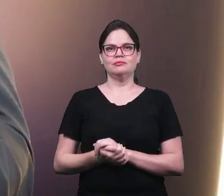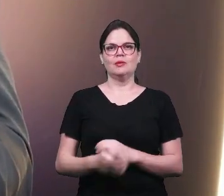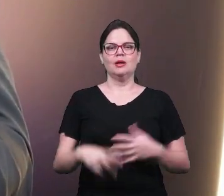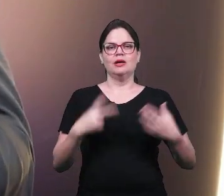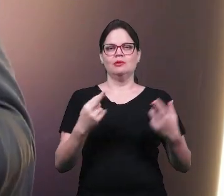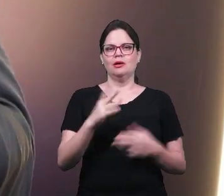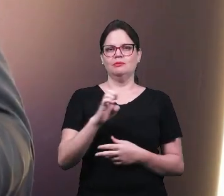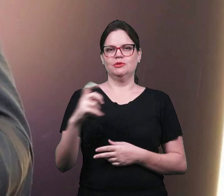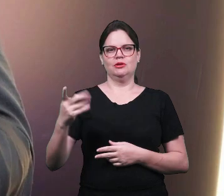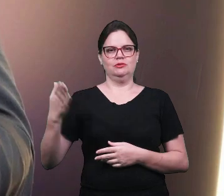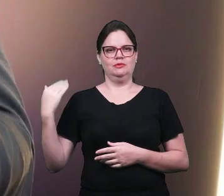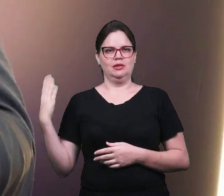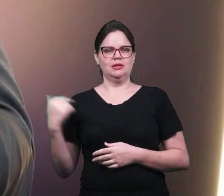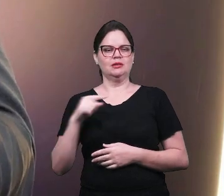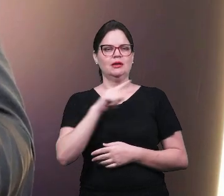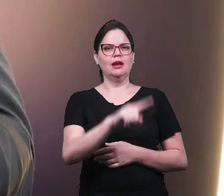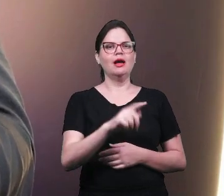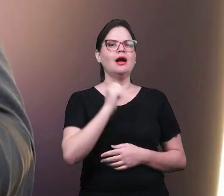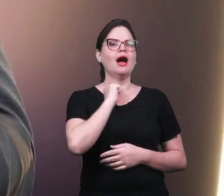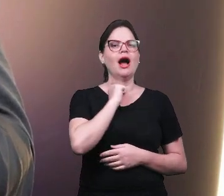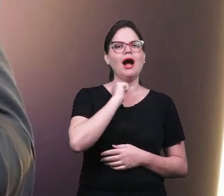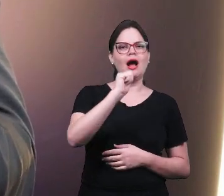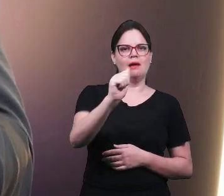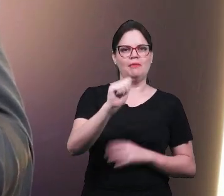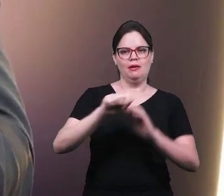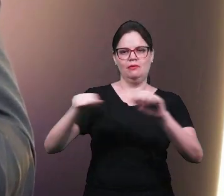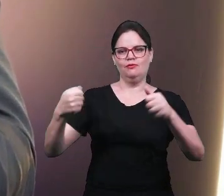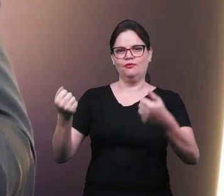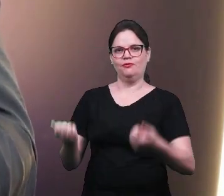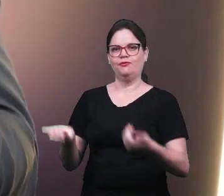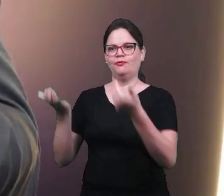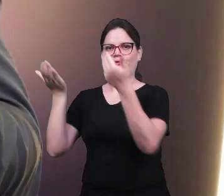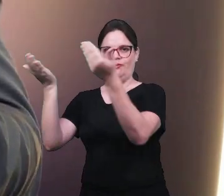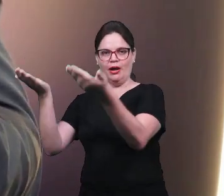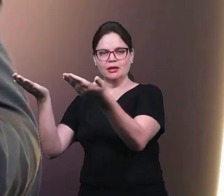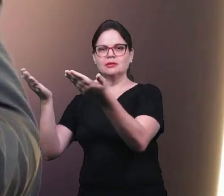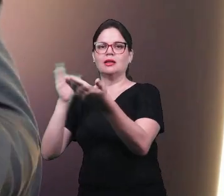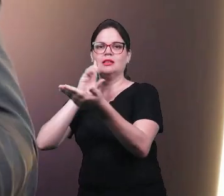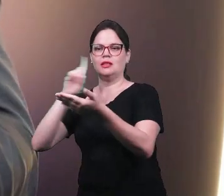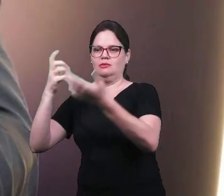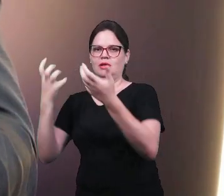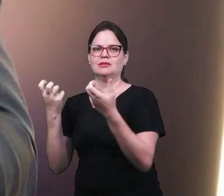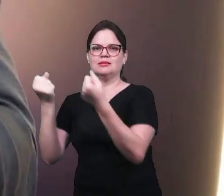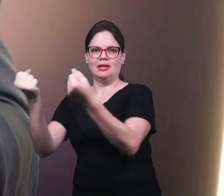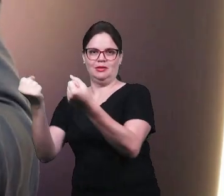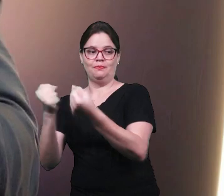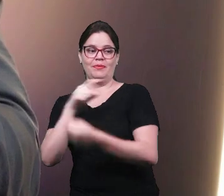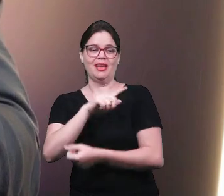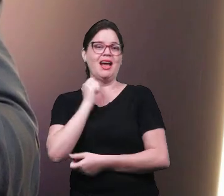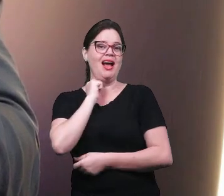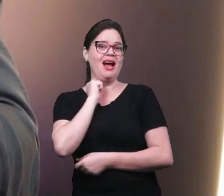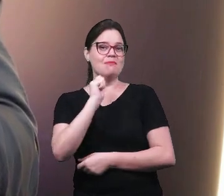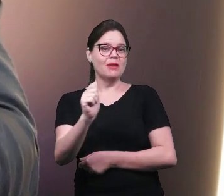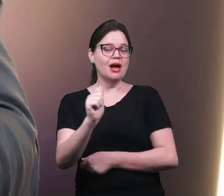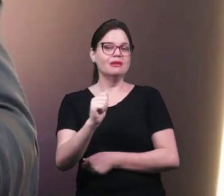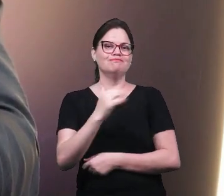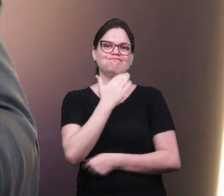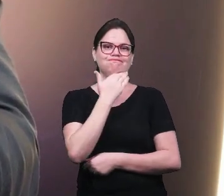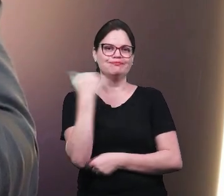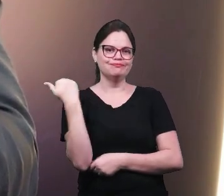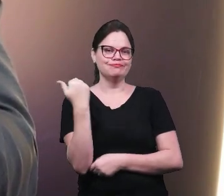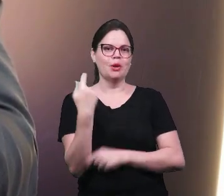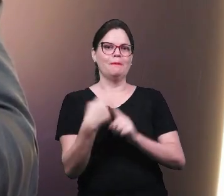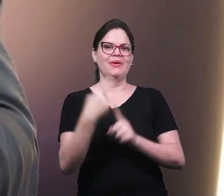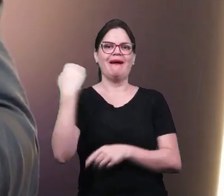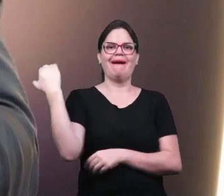passado, da oferta de Abel que foi aceita. Abel foi morto, mas Deus providencia Sete. Mas o capítulo ele tem um